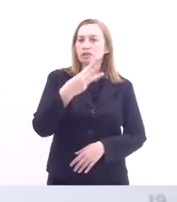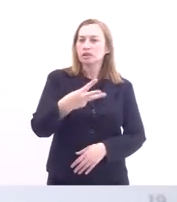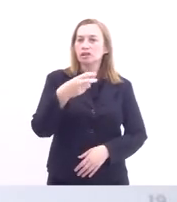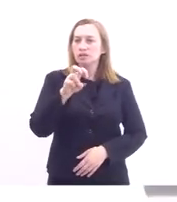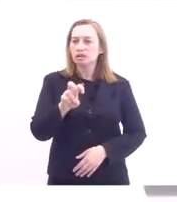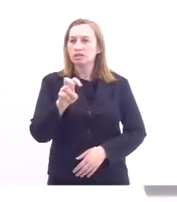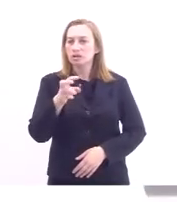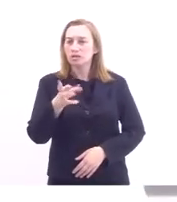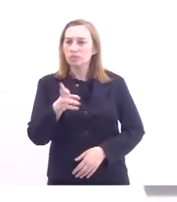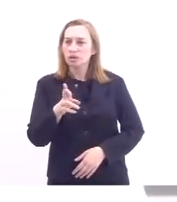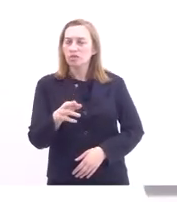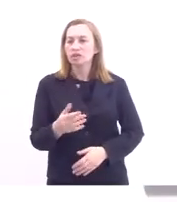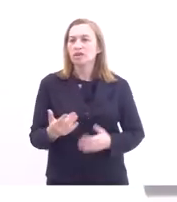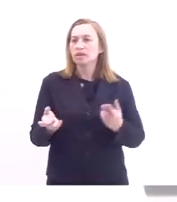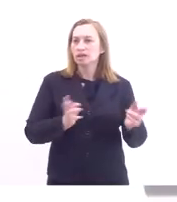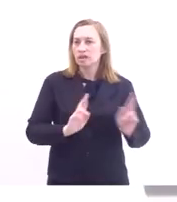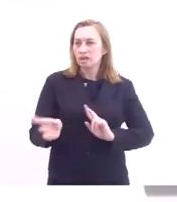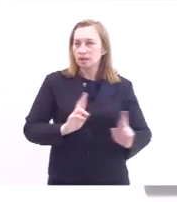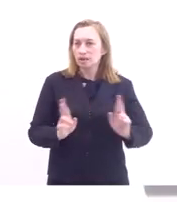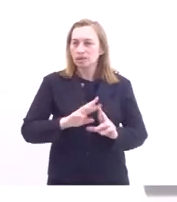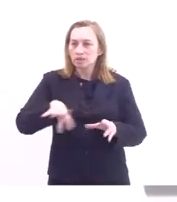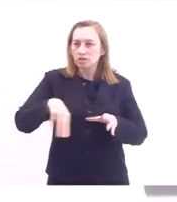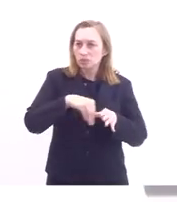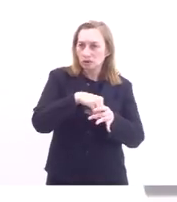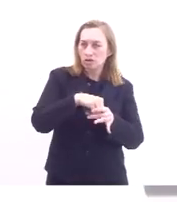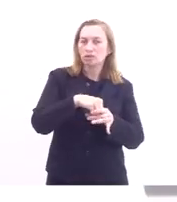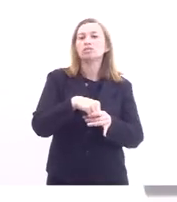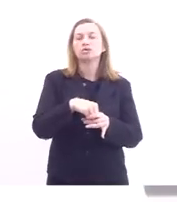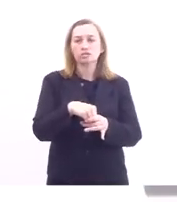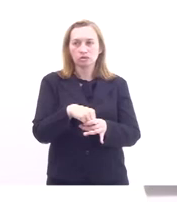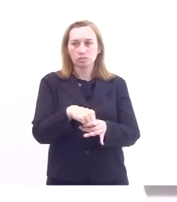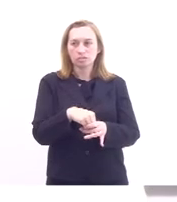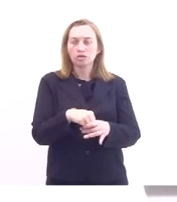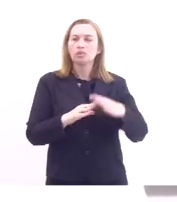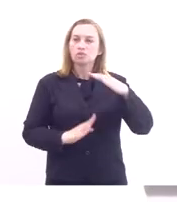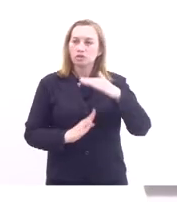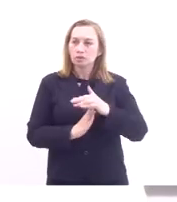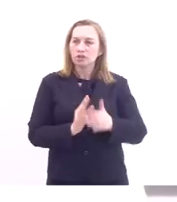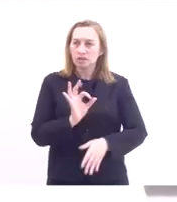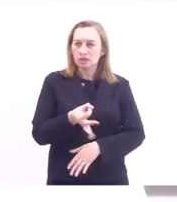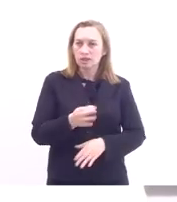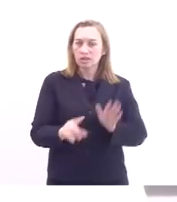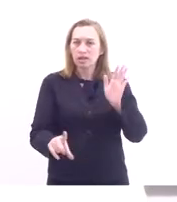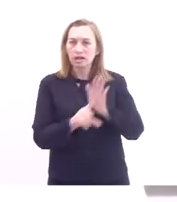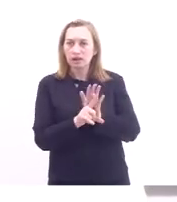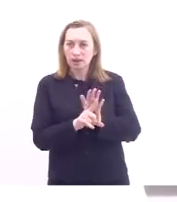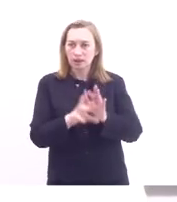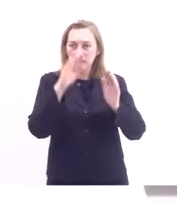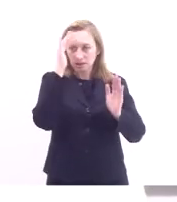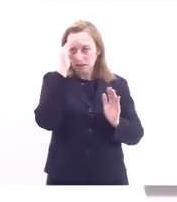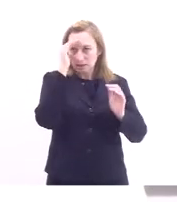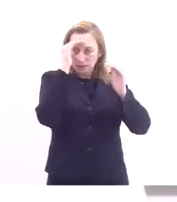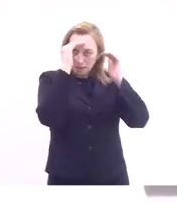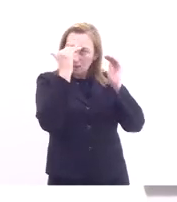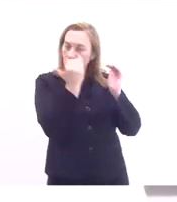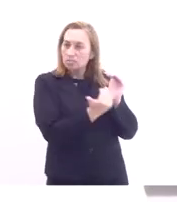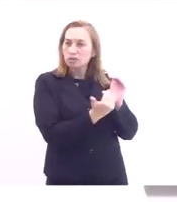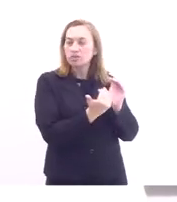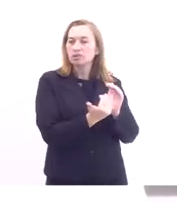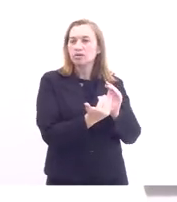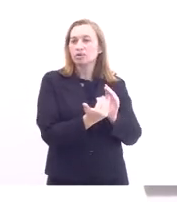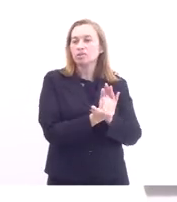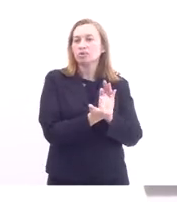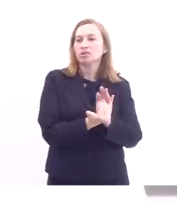bilhões. Então, essa relação, estamos dentro, enquadrados no limite estabelecido pela Lei de Responsabilidade Fiscal, de